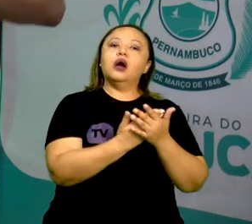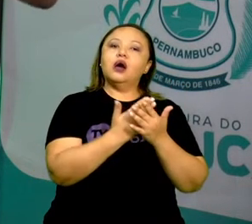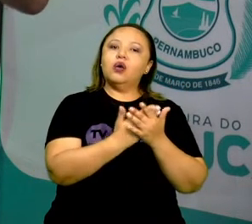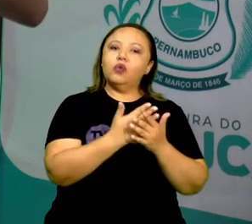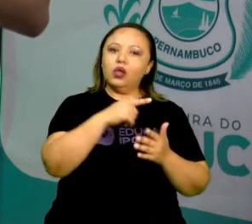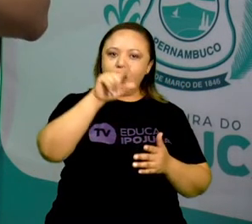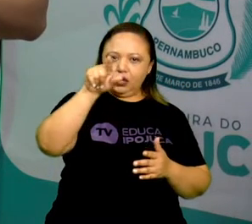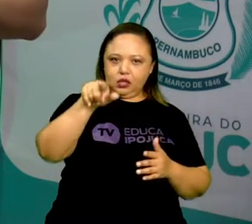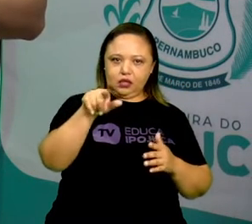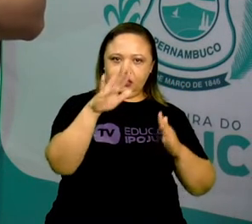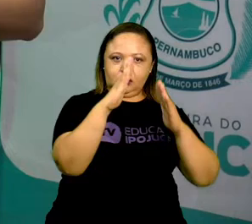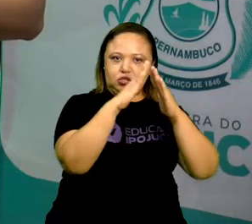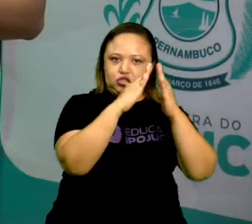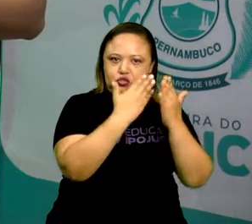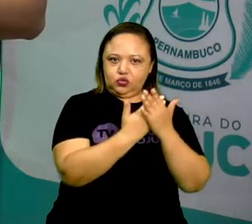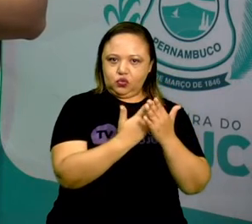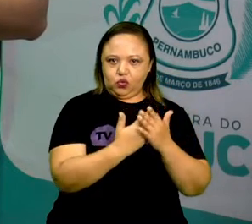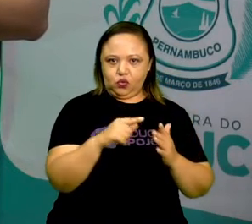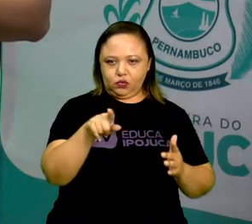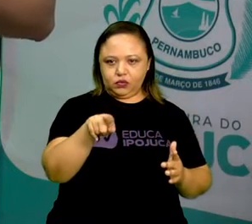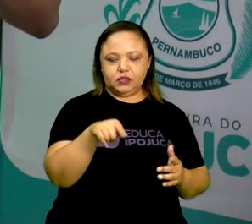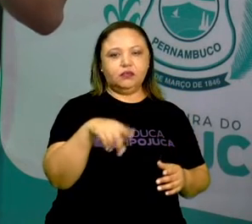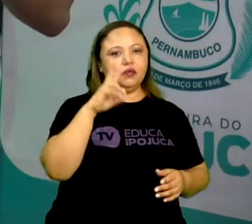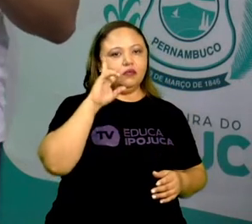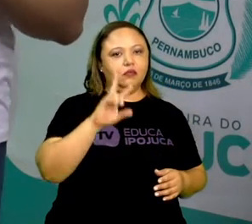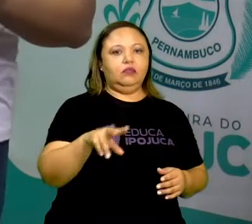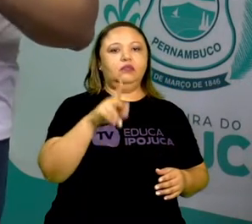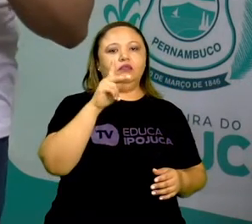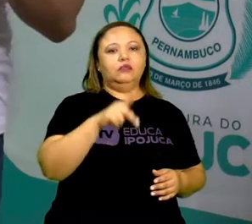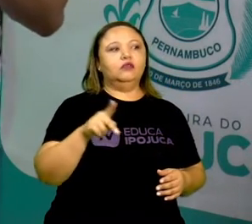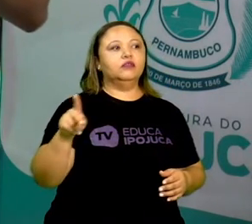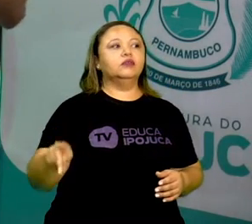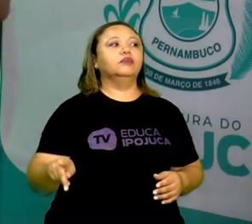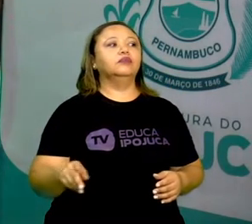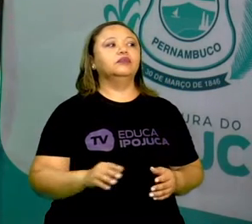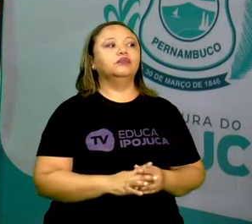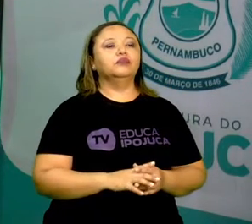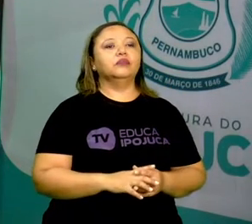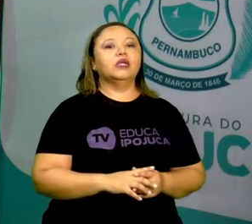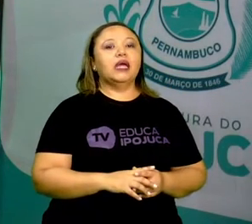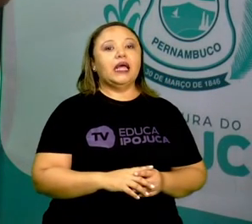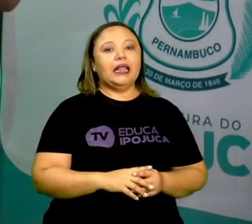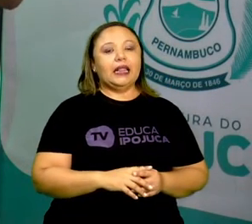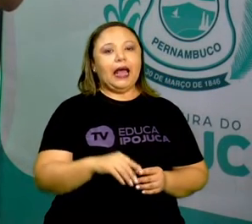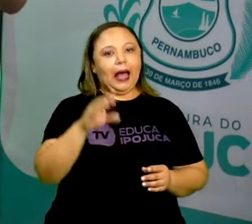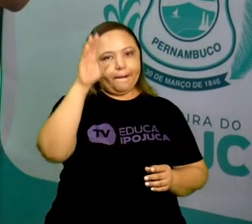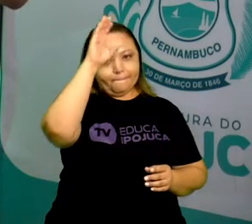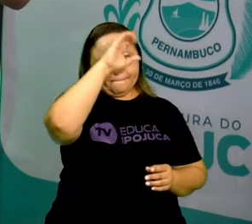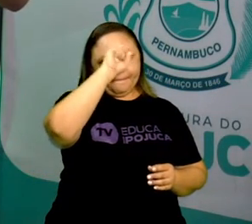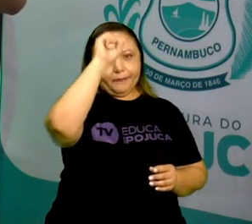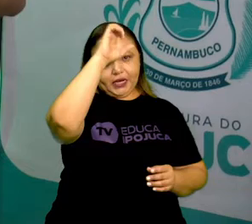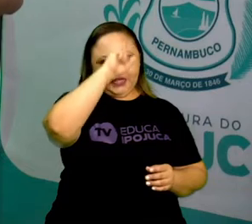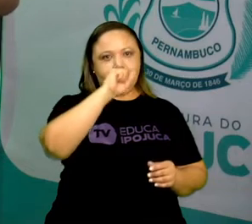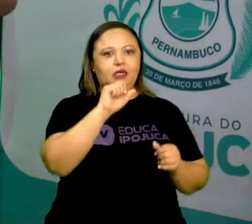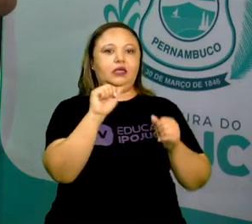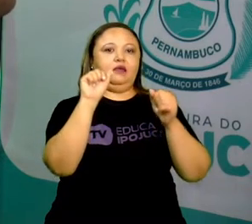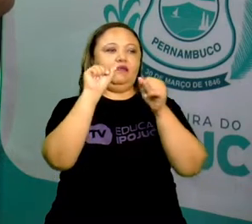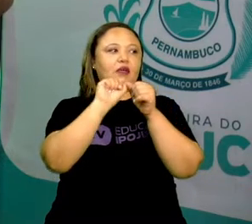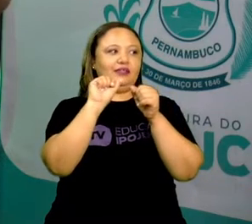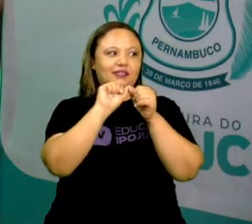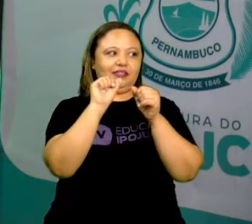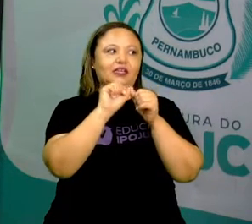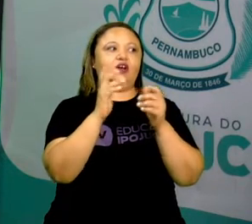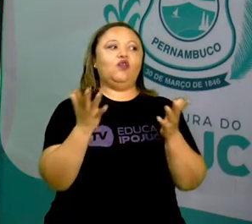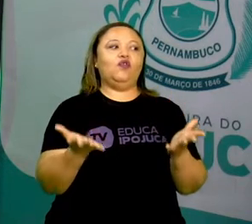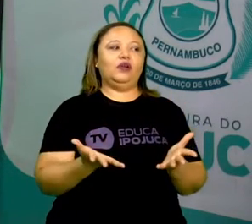com o seu professor ou com sua professora a e agora está chegando a nossa Hora de Aprender praticando